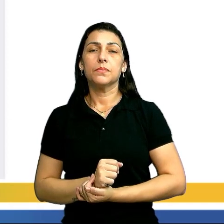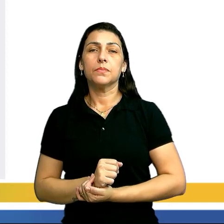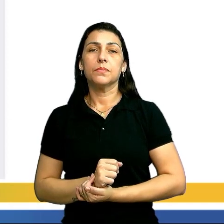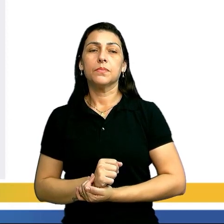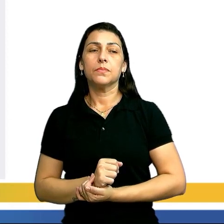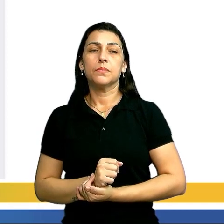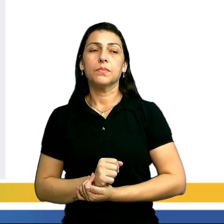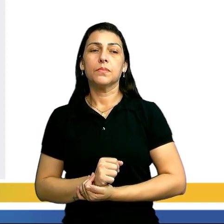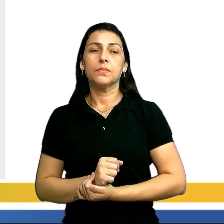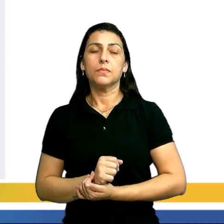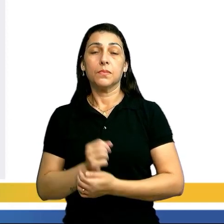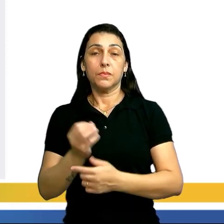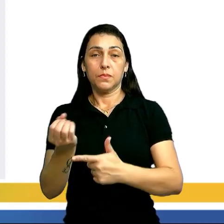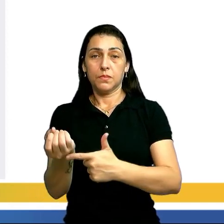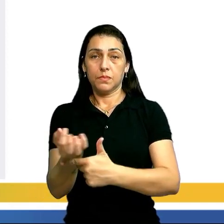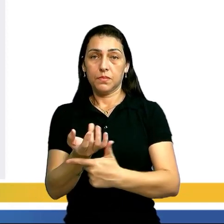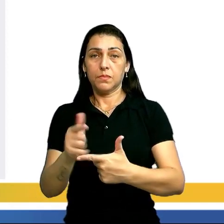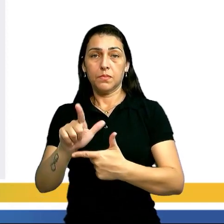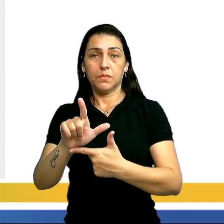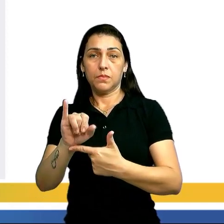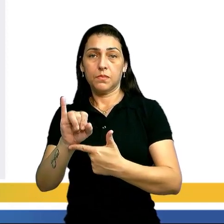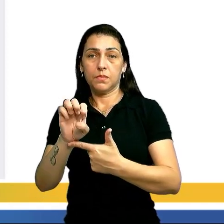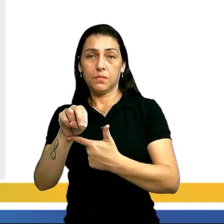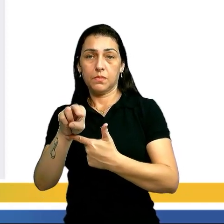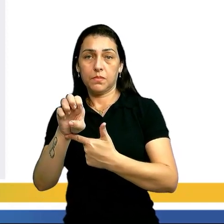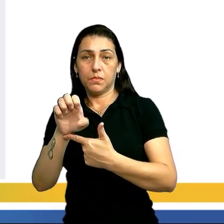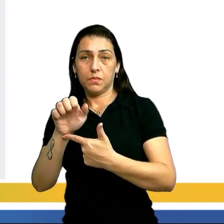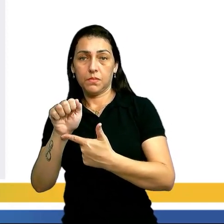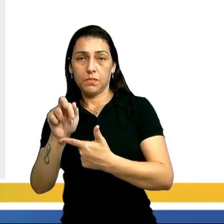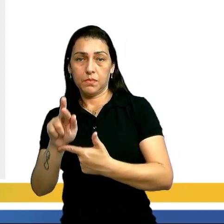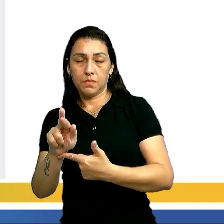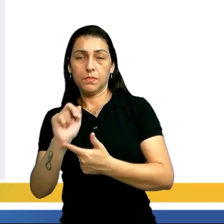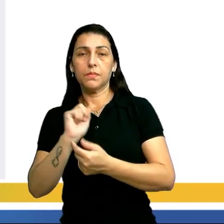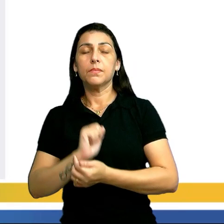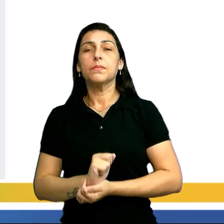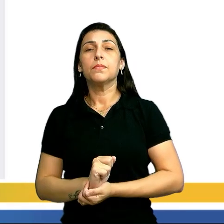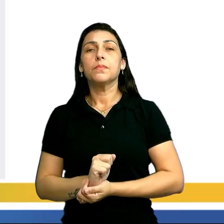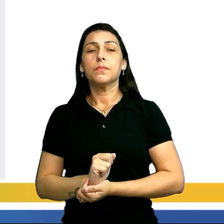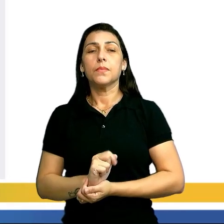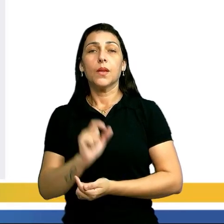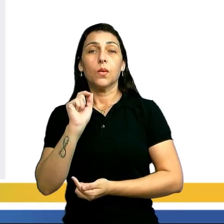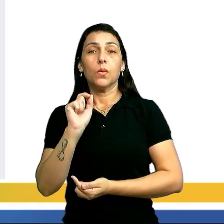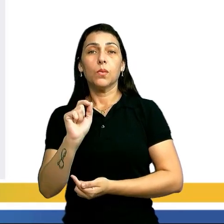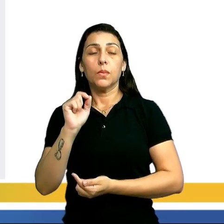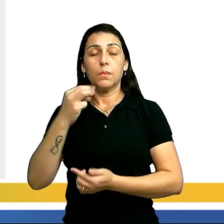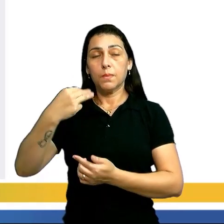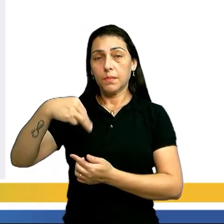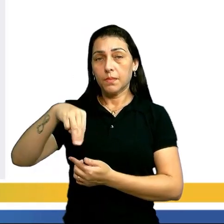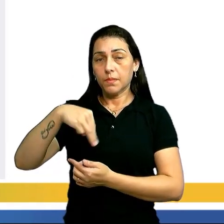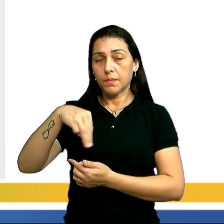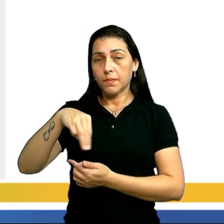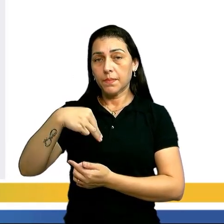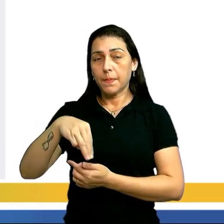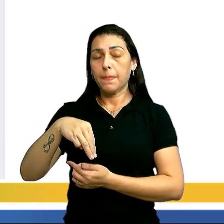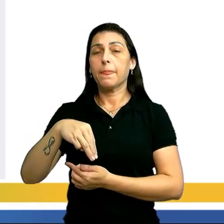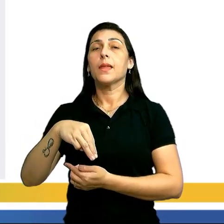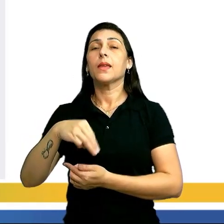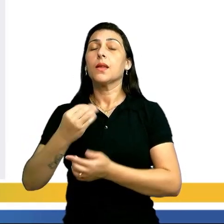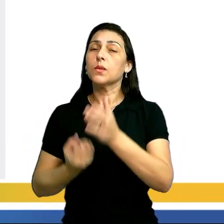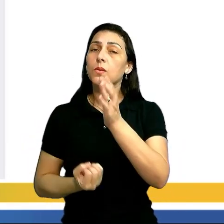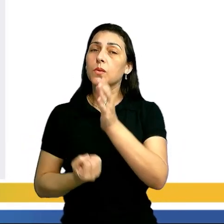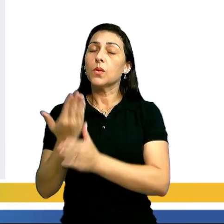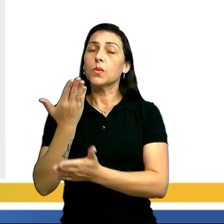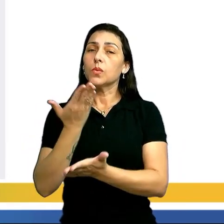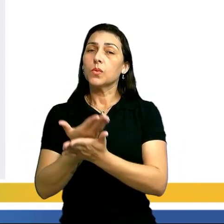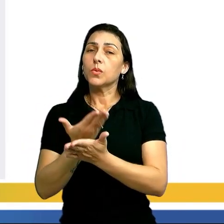Aplicações de álgebra linear. A álgebra linear é um ramo da matemática que surgiu